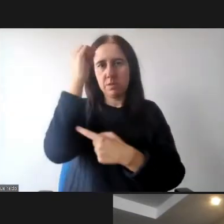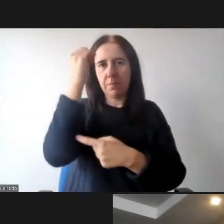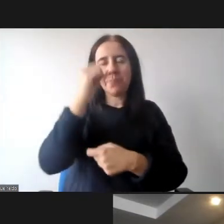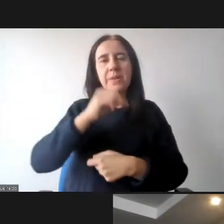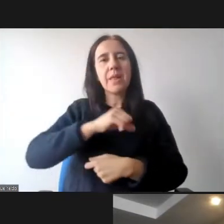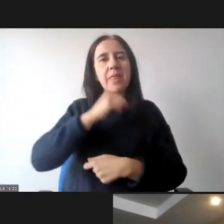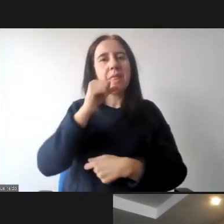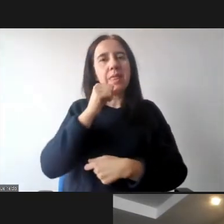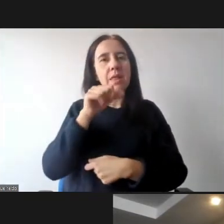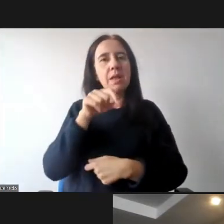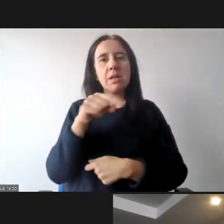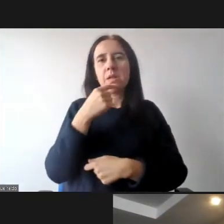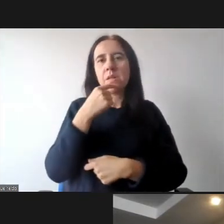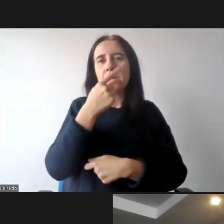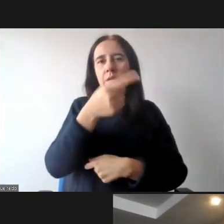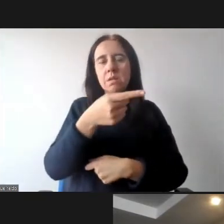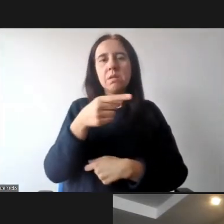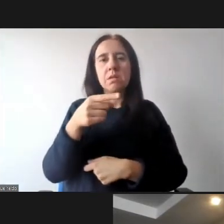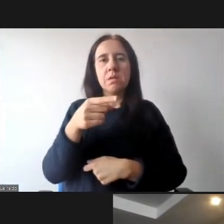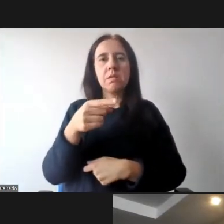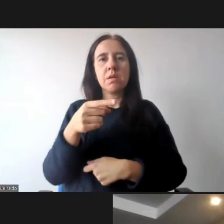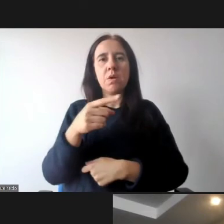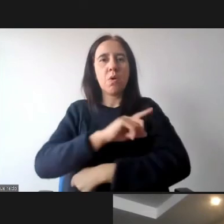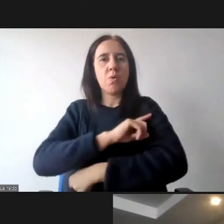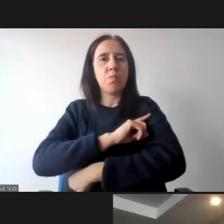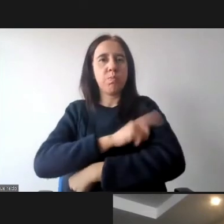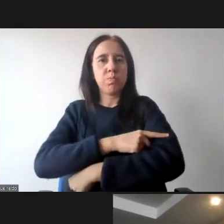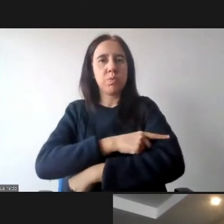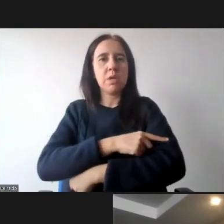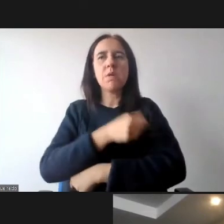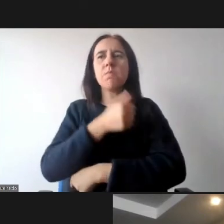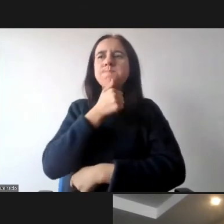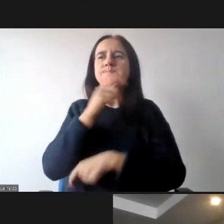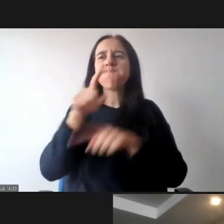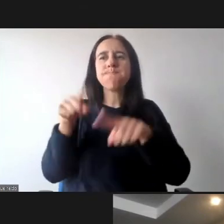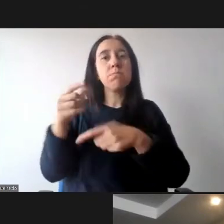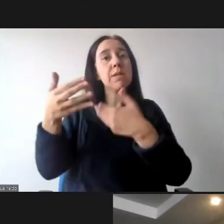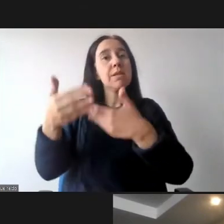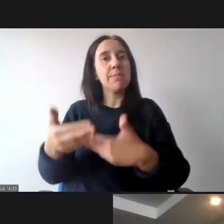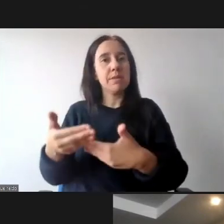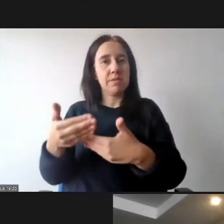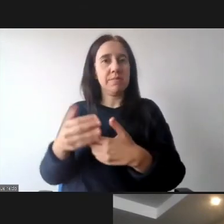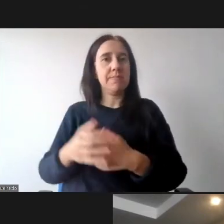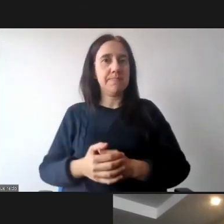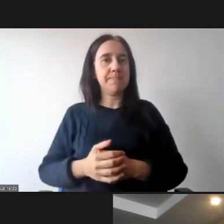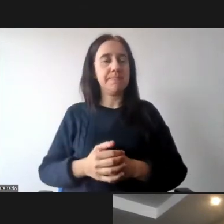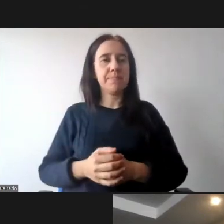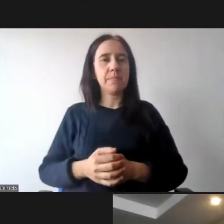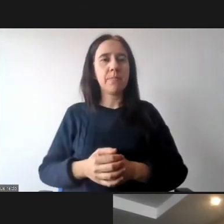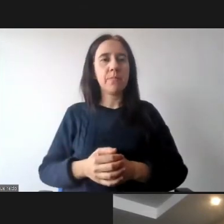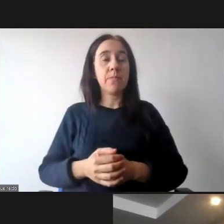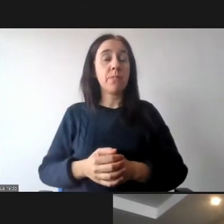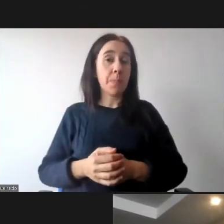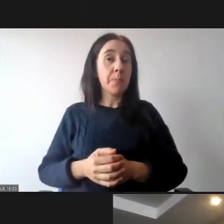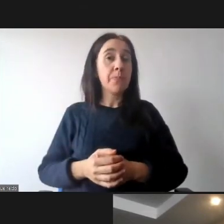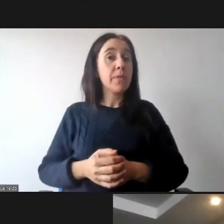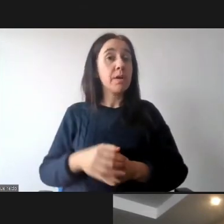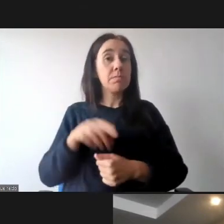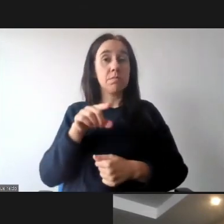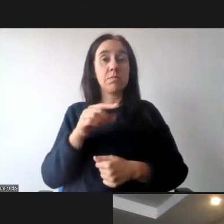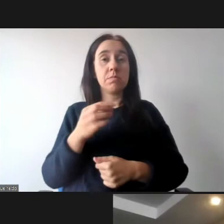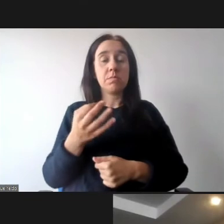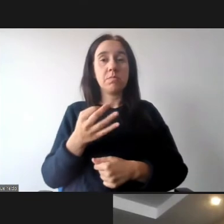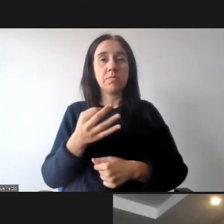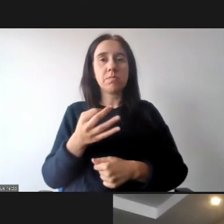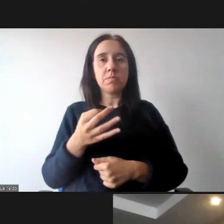frequentemente apontado como um limite ao poder discricionário. E nessa medida